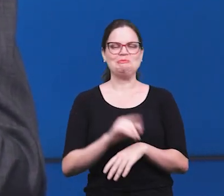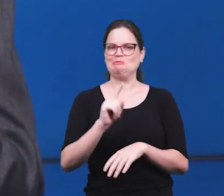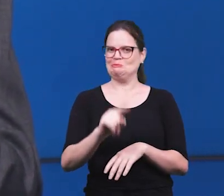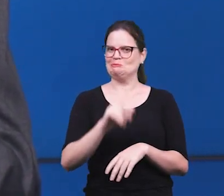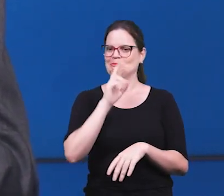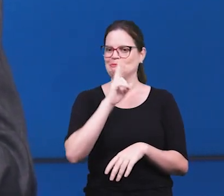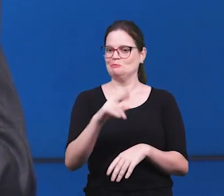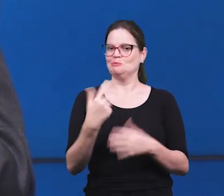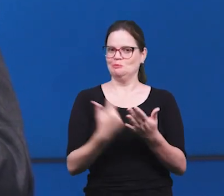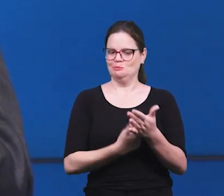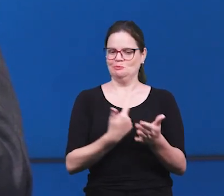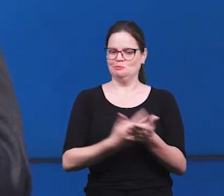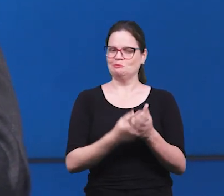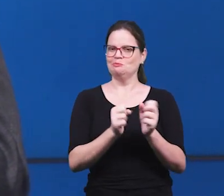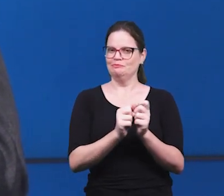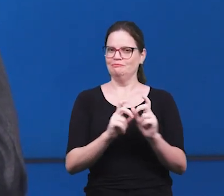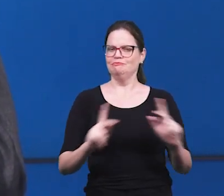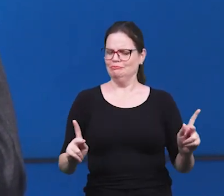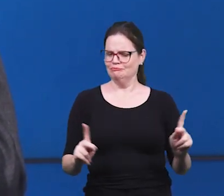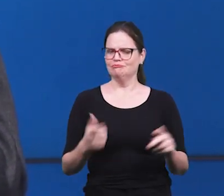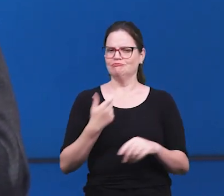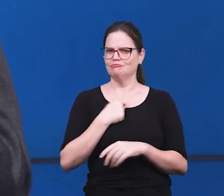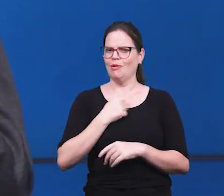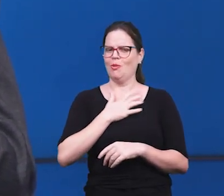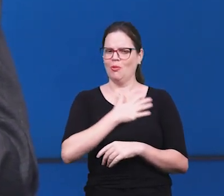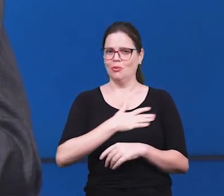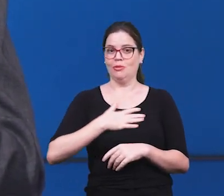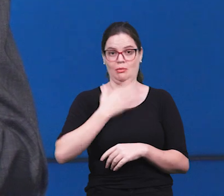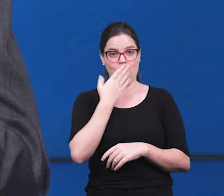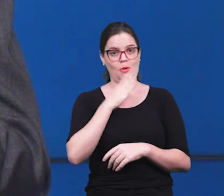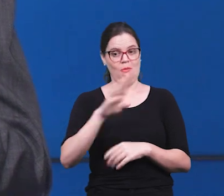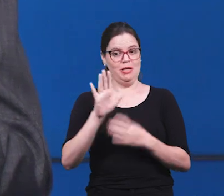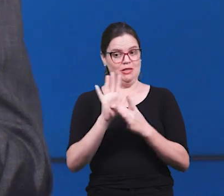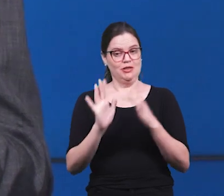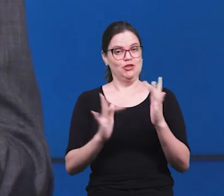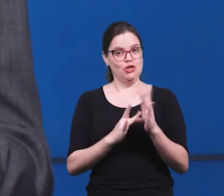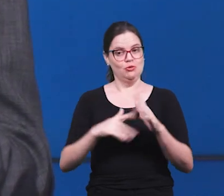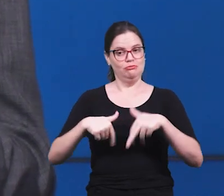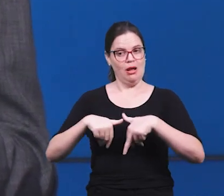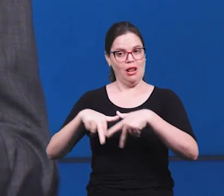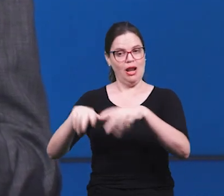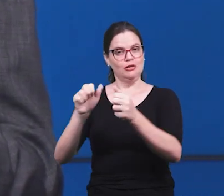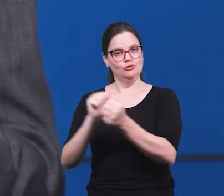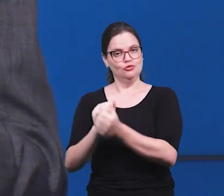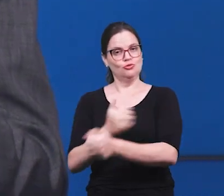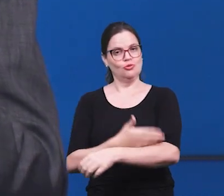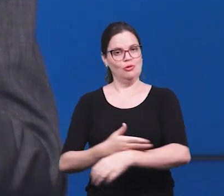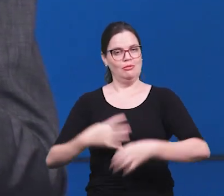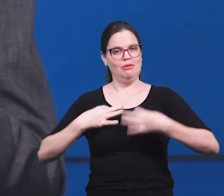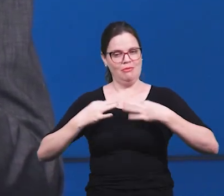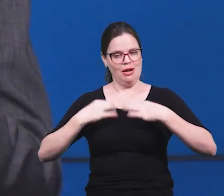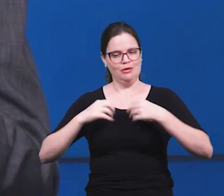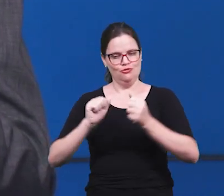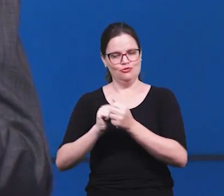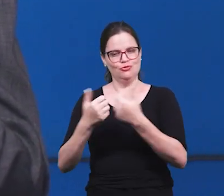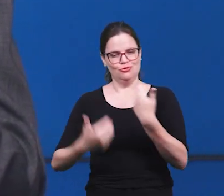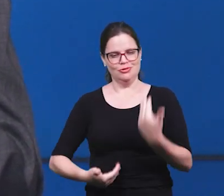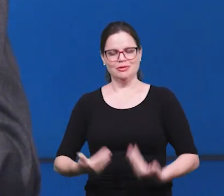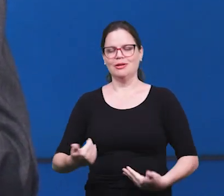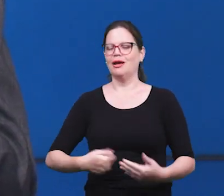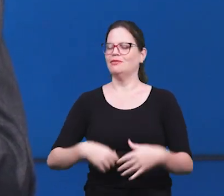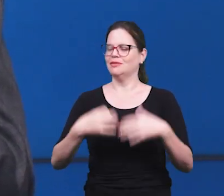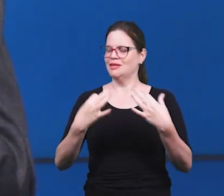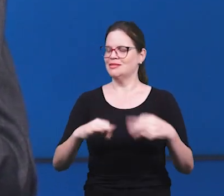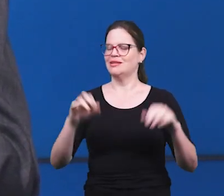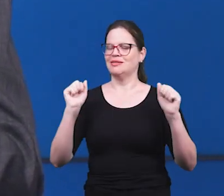você respondeu que o livro realmente é Apocalipse, a promessa que Jesus fez foi de andar de branco, exatamente, andar de branco, né?